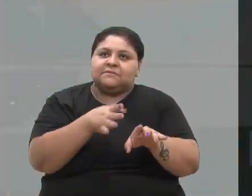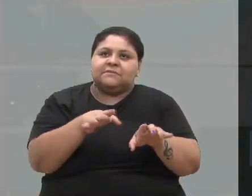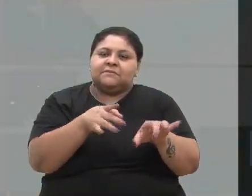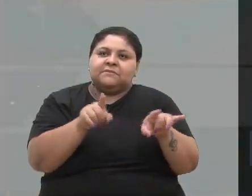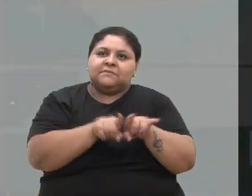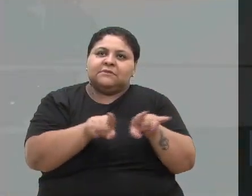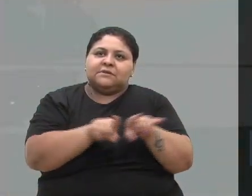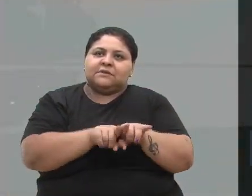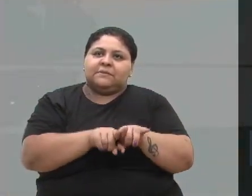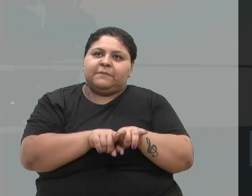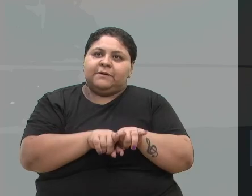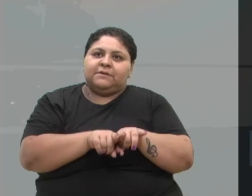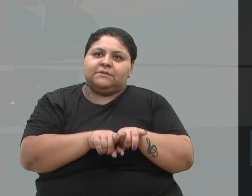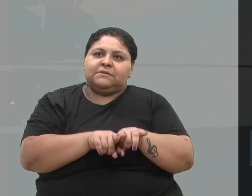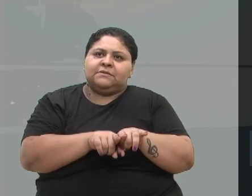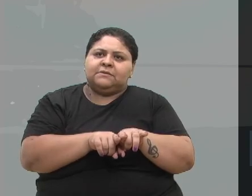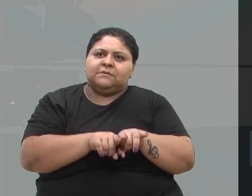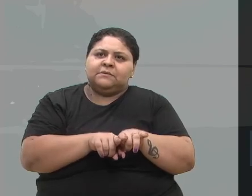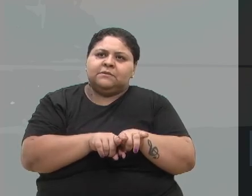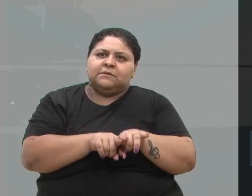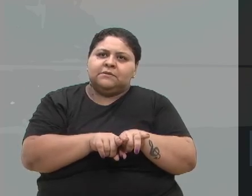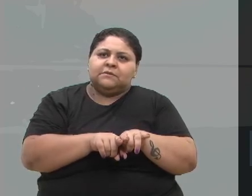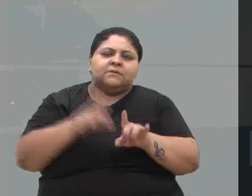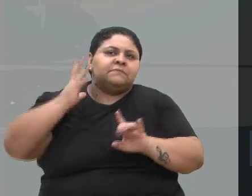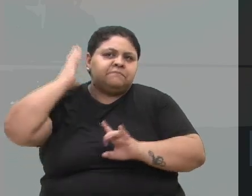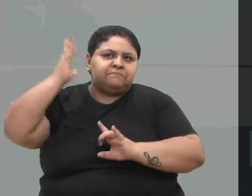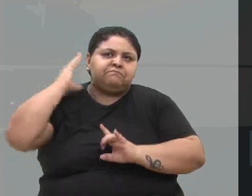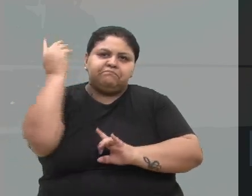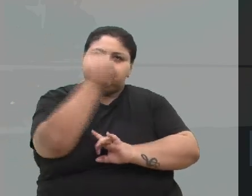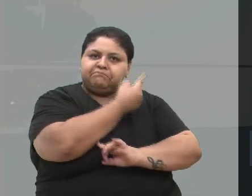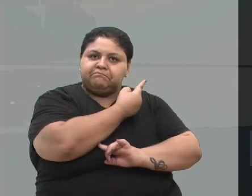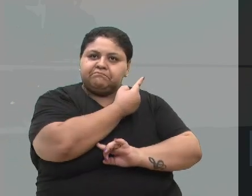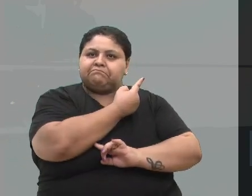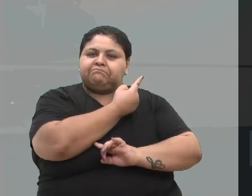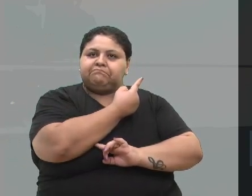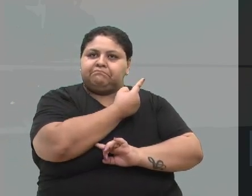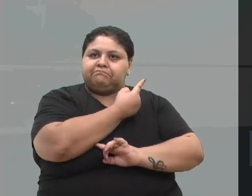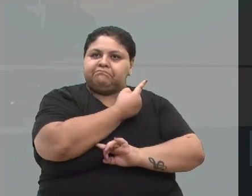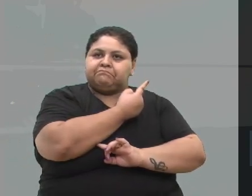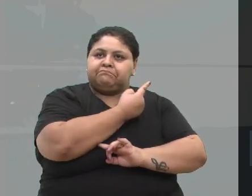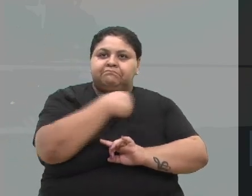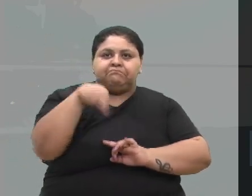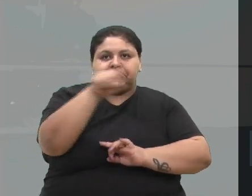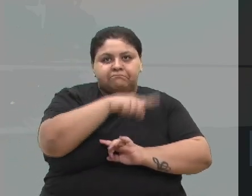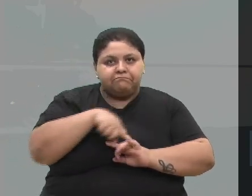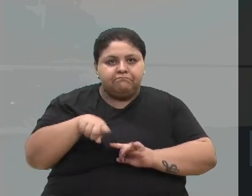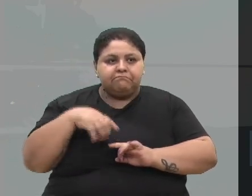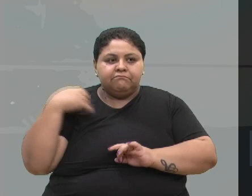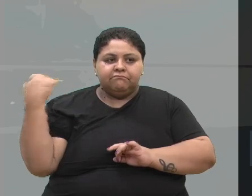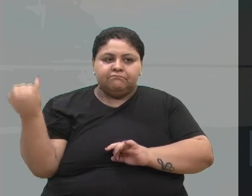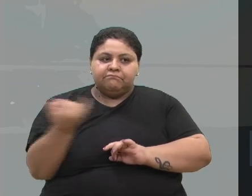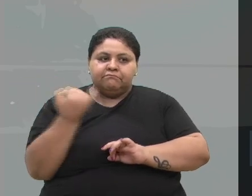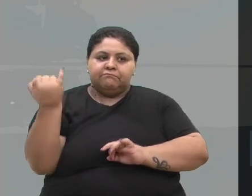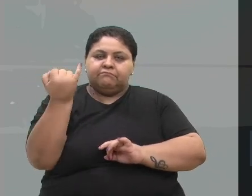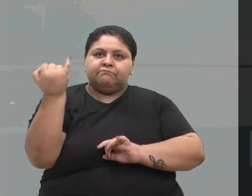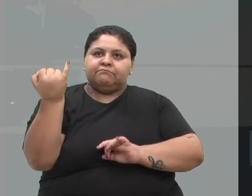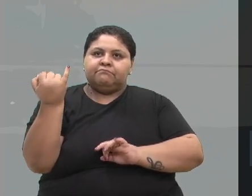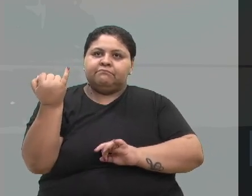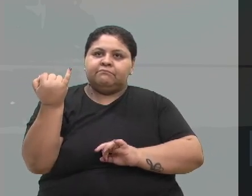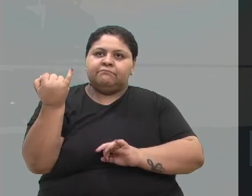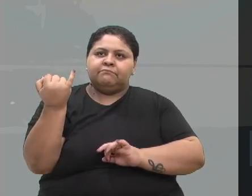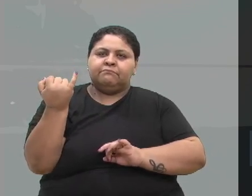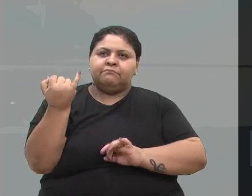para os palestrantes aí, né? Então, isso para nós é muito importante,